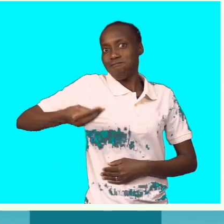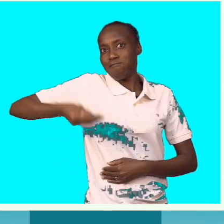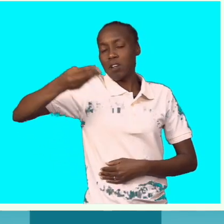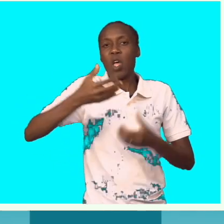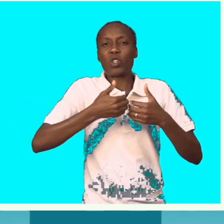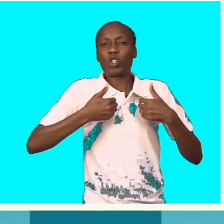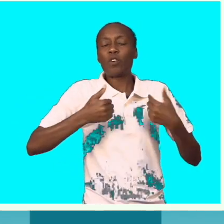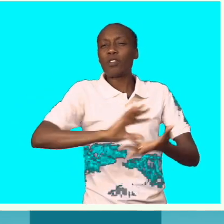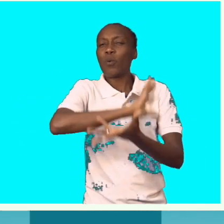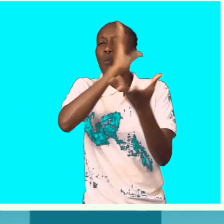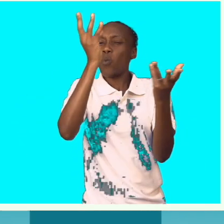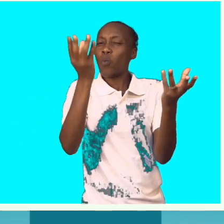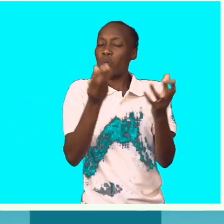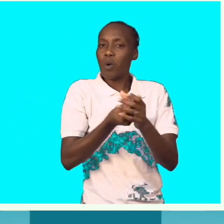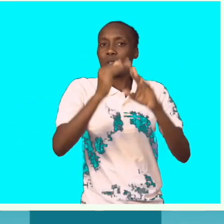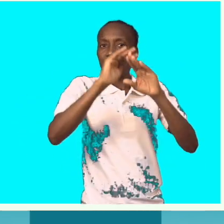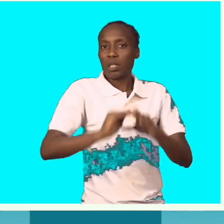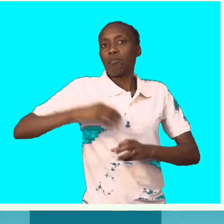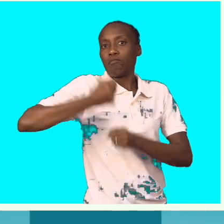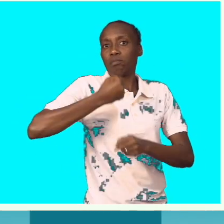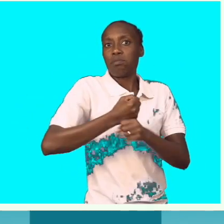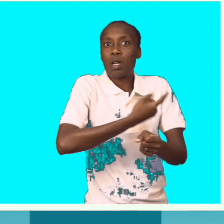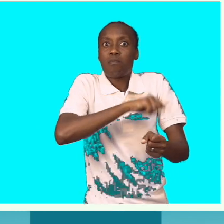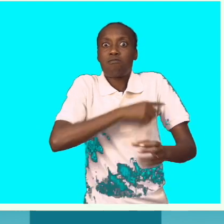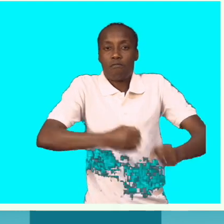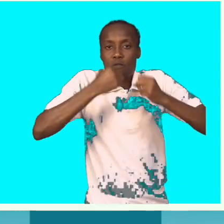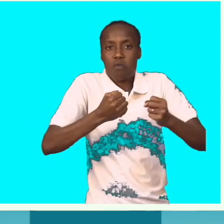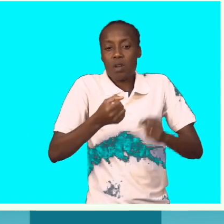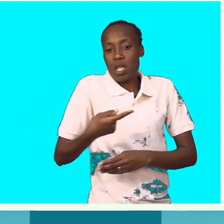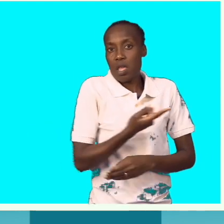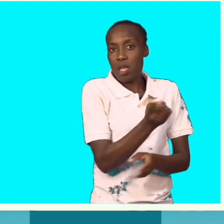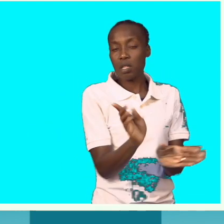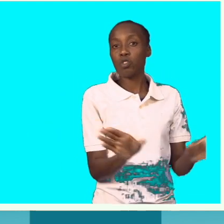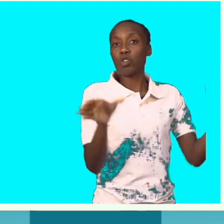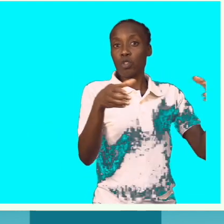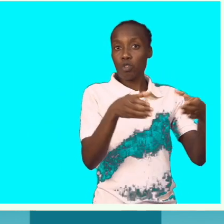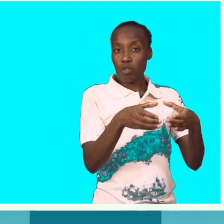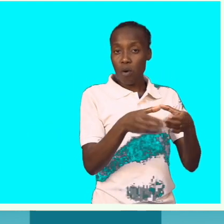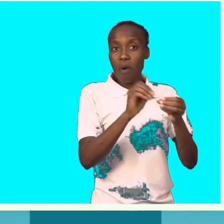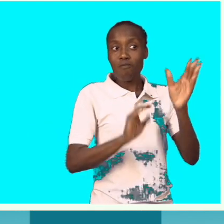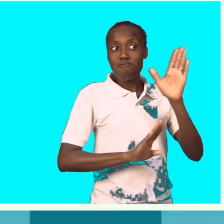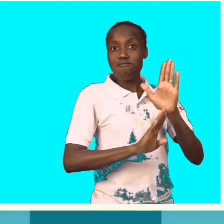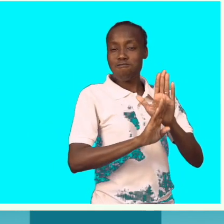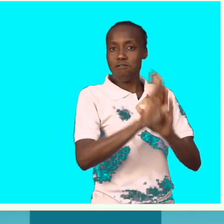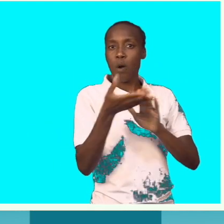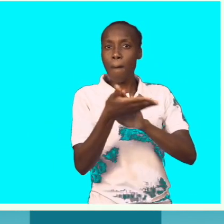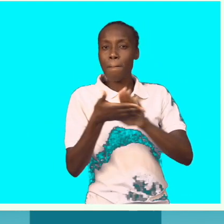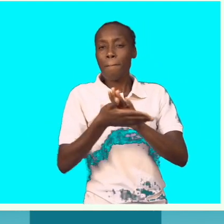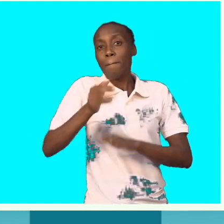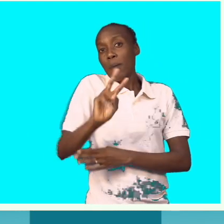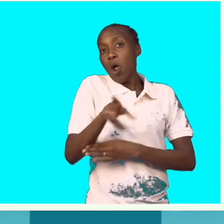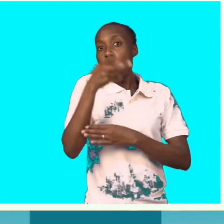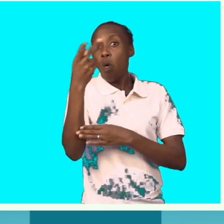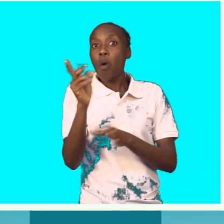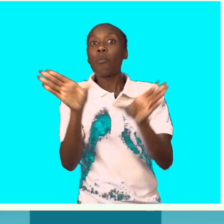infantis. Temos todos, mas todos temos a trabalharmos em termos de potenciar os mesmos jogadores para subir com